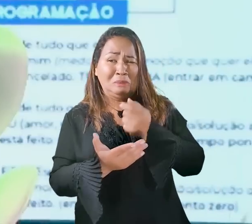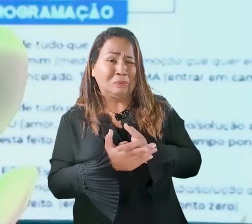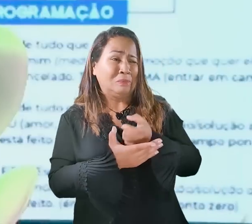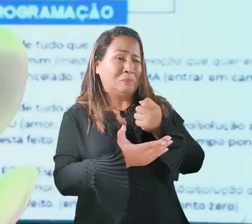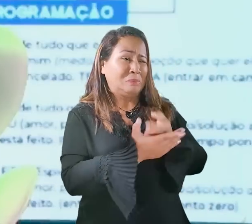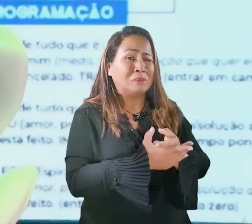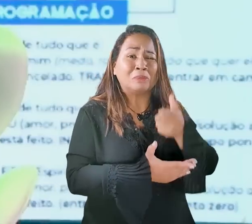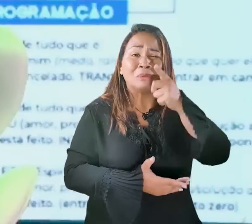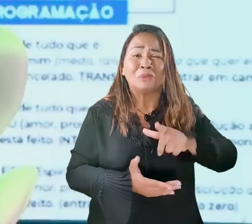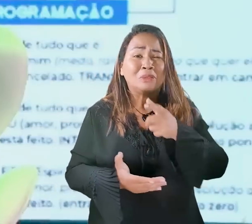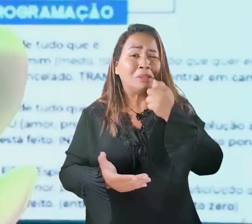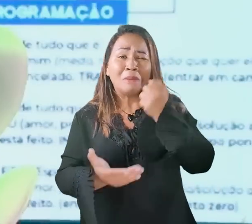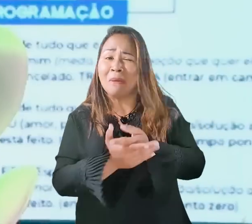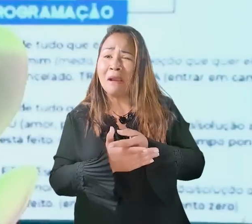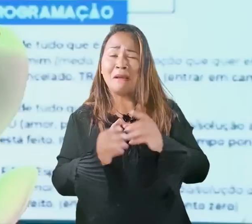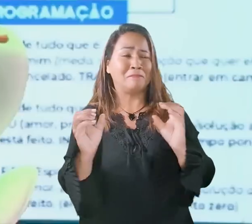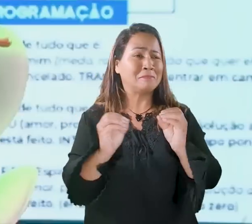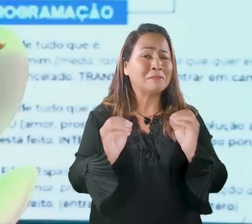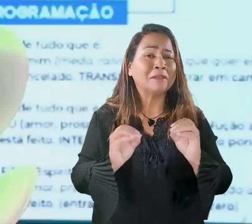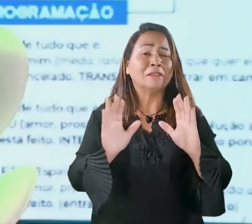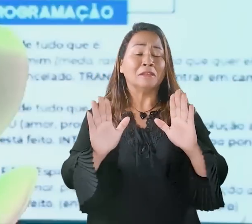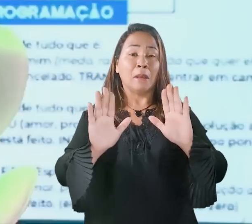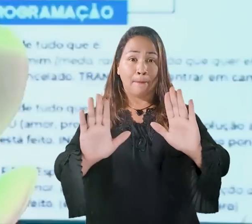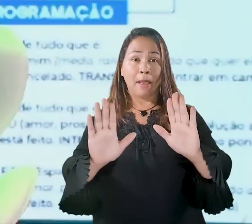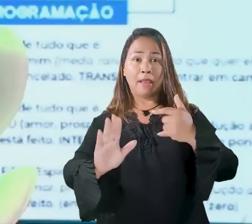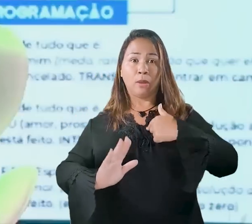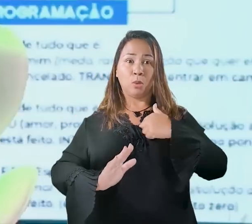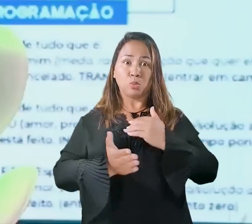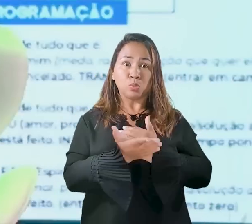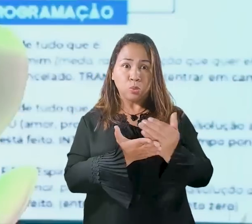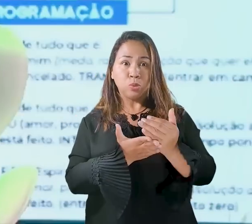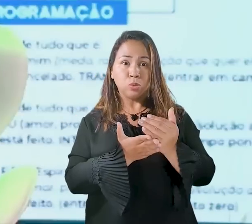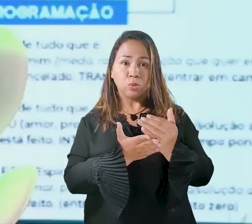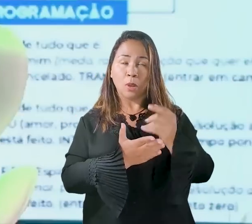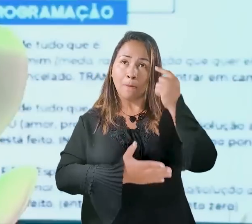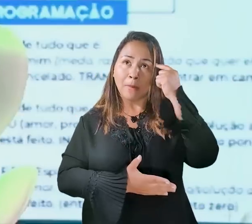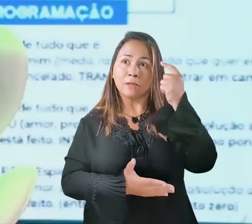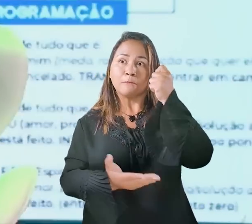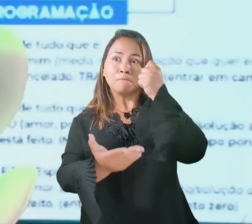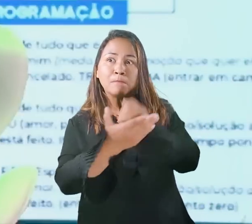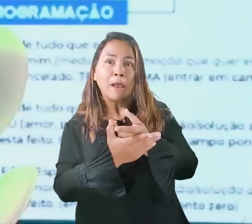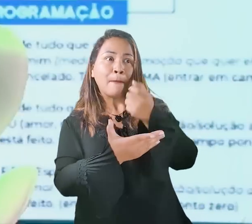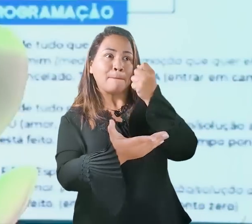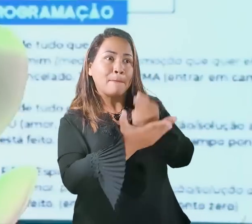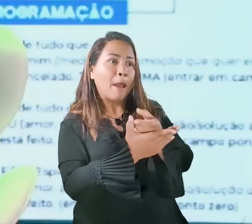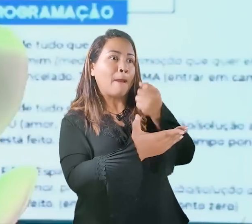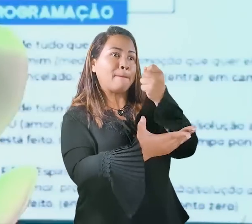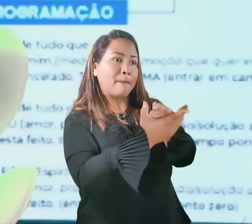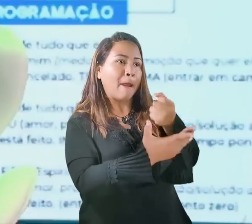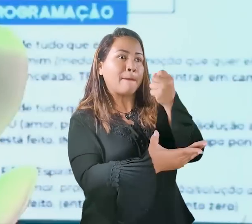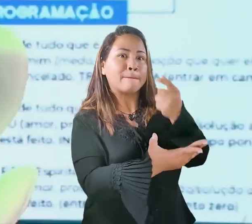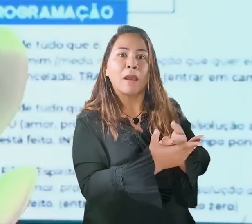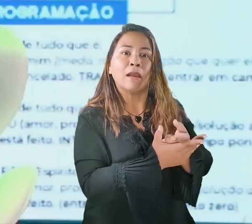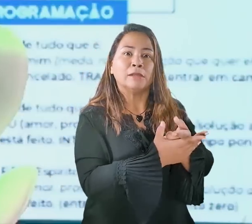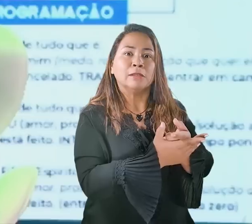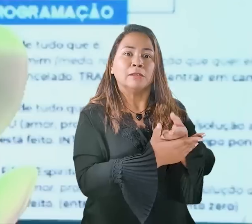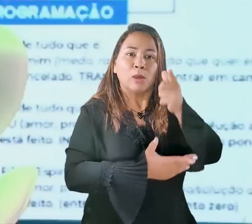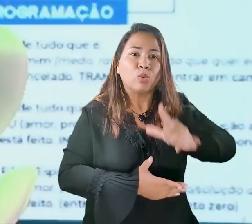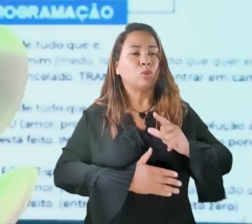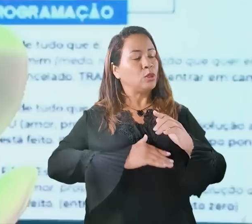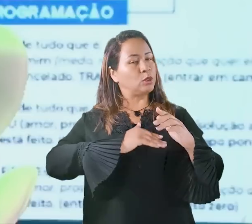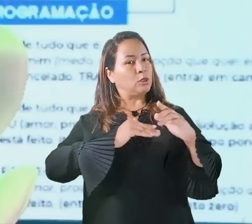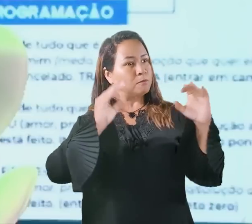você intenciona pagar, as dívidas estão nas infinitas possibilidades. Quando você observa, pagar